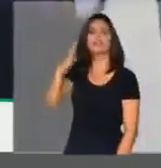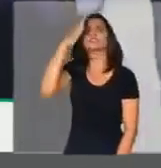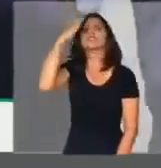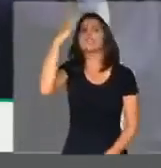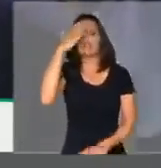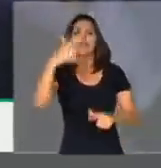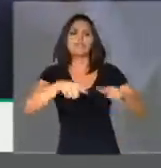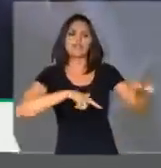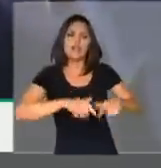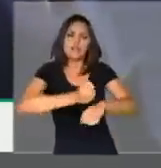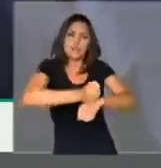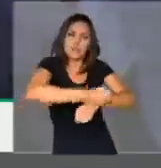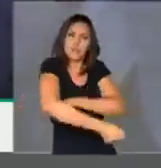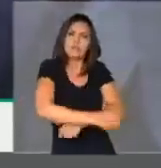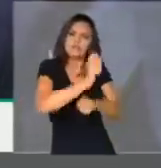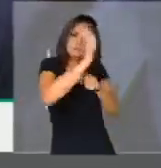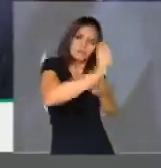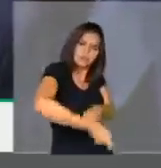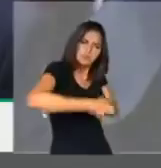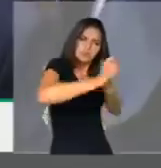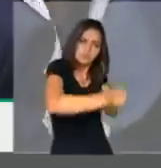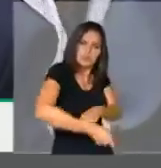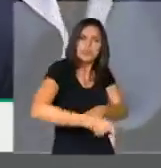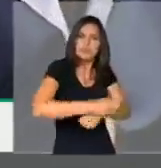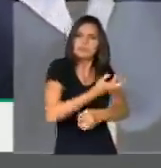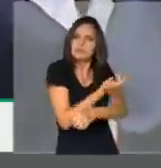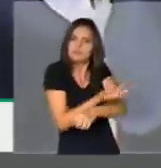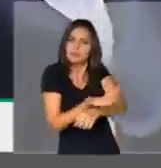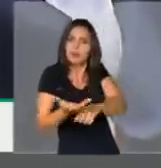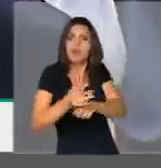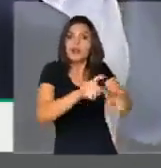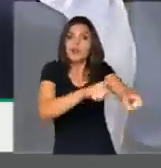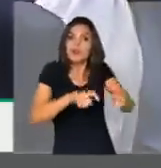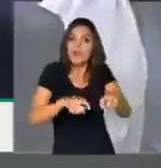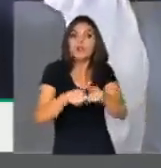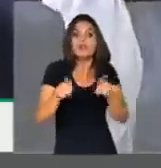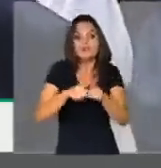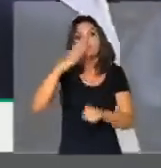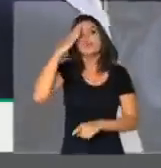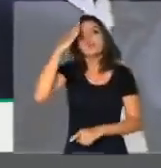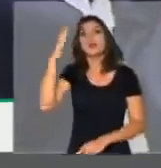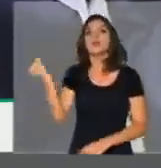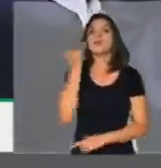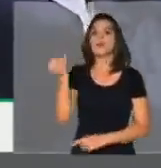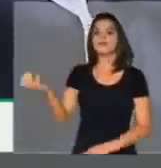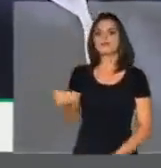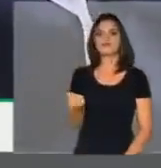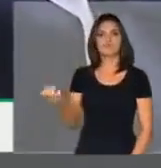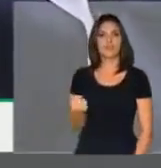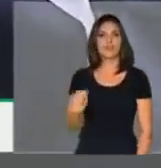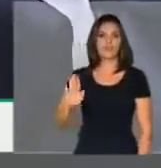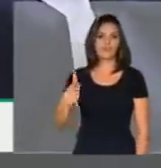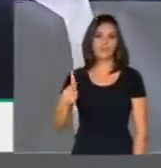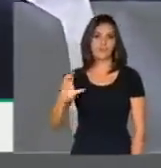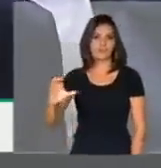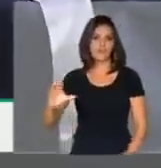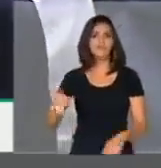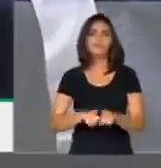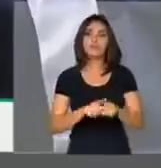campo, sabem o que é o benefício de prestação continuada, e sabem que nós temos 14 milhões de desempregados,